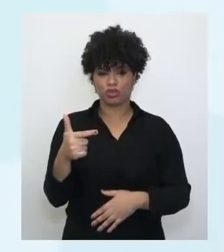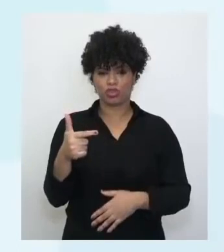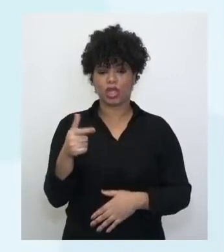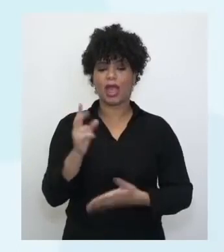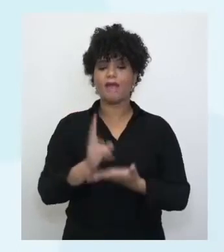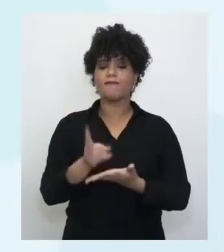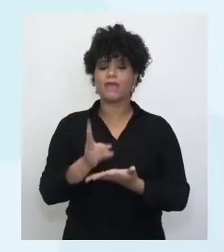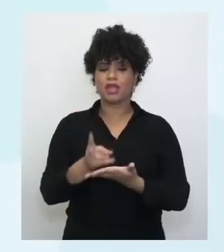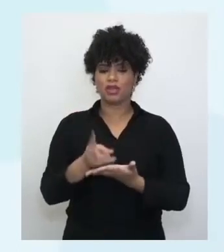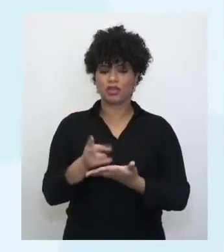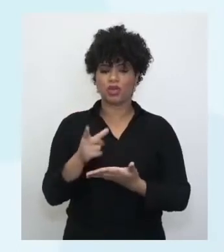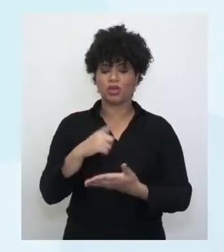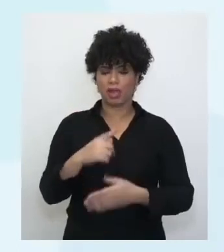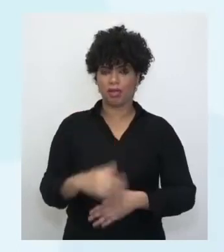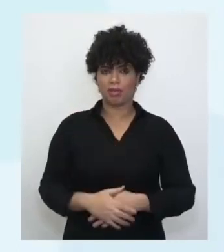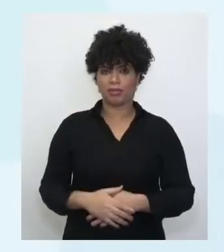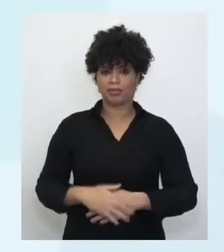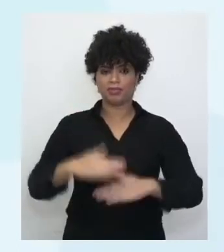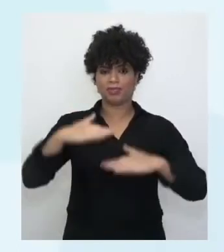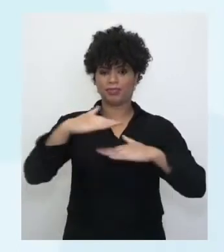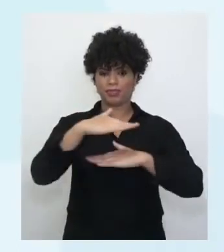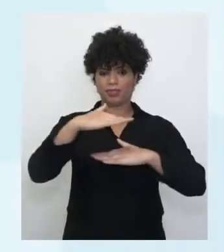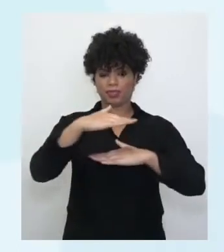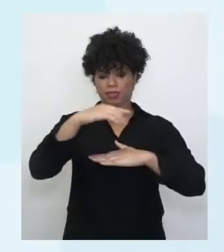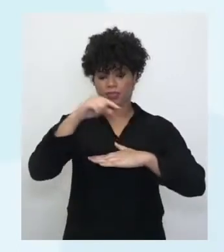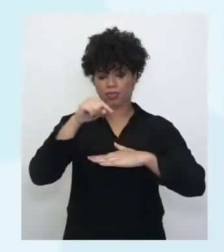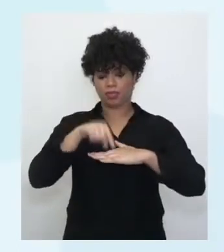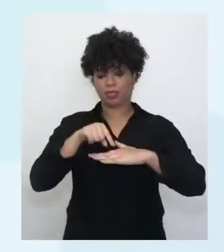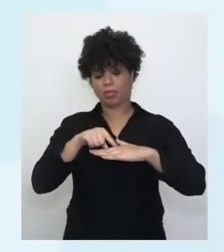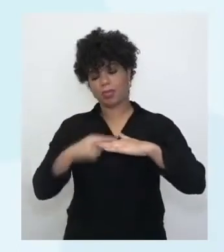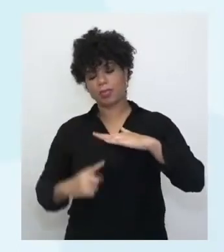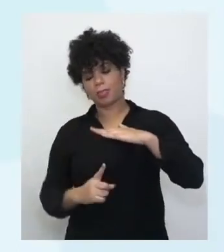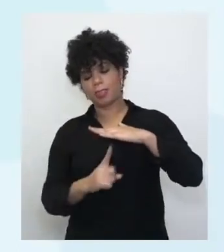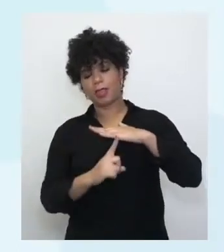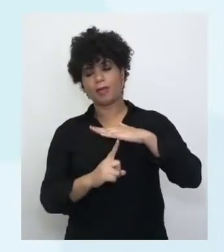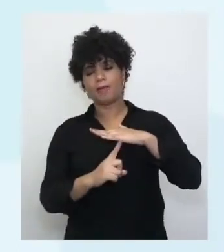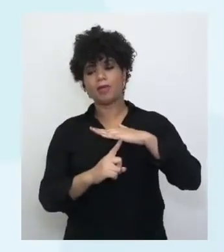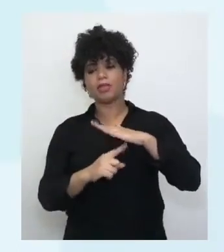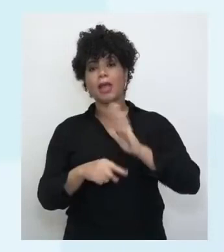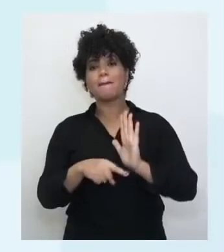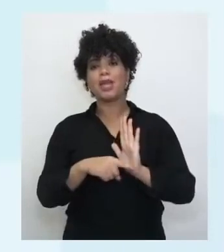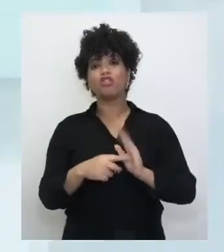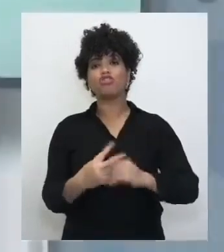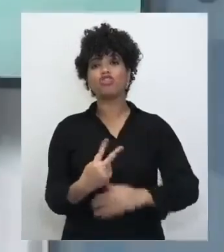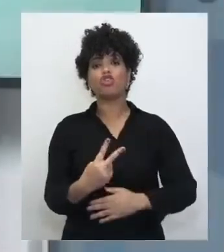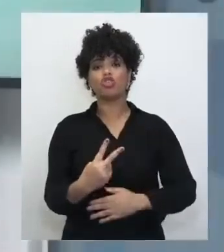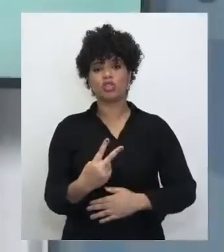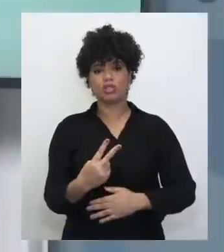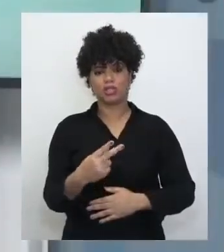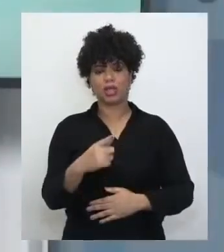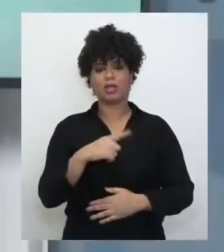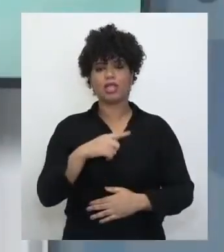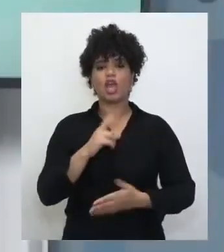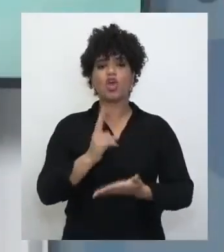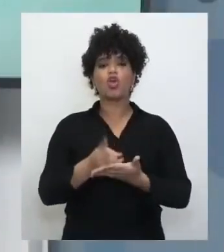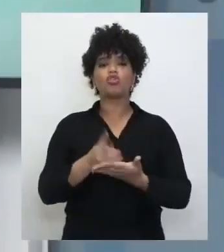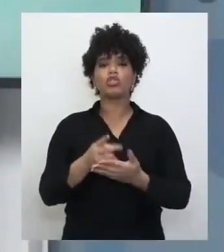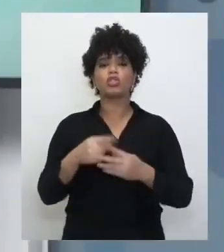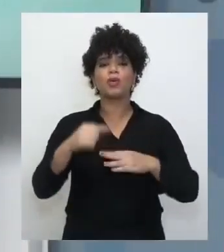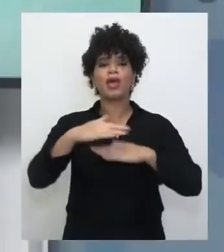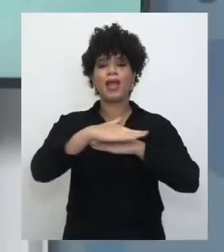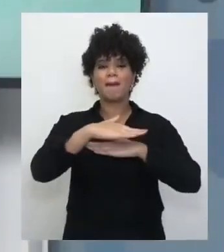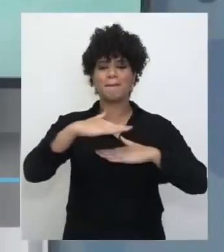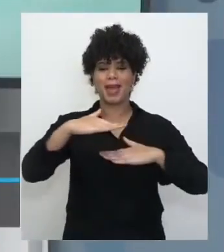fixo, está passando lá no menos 2 da minha reta, ó. Significa que a gente está falando de uma função constante. E graficamente, ela é